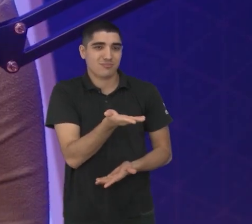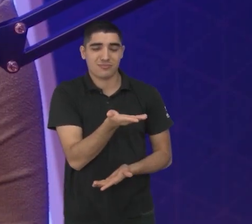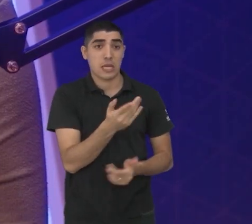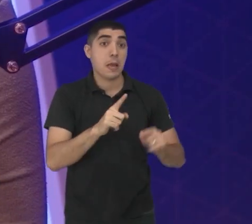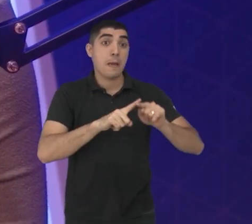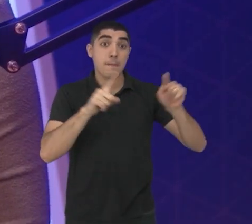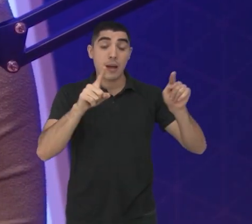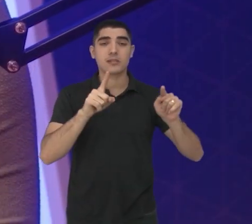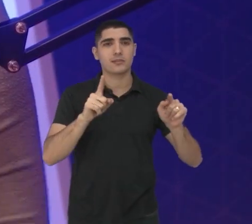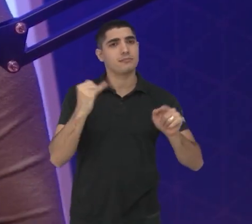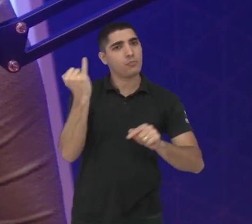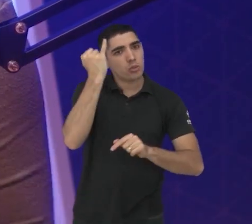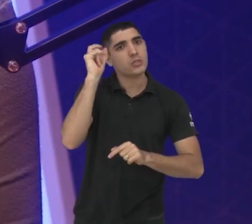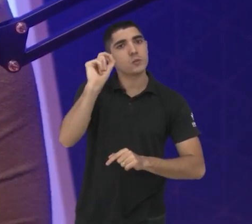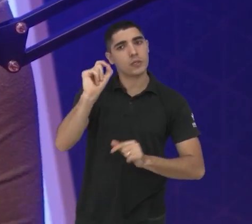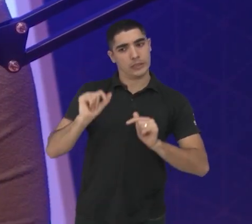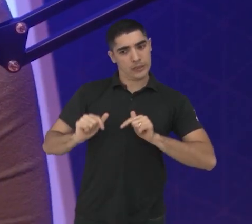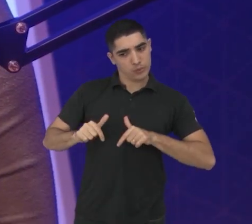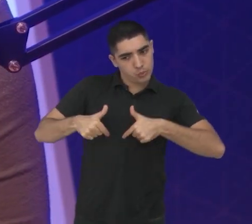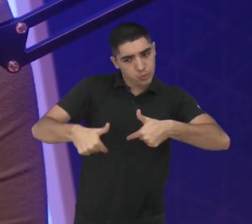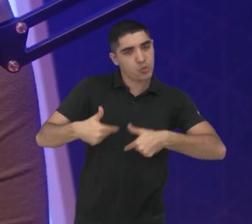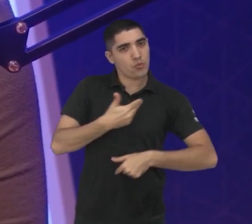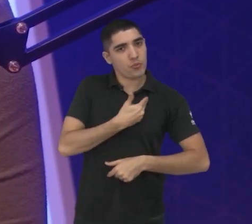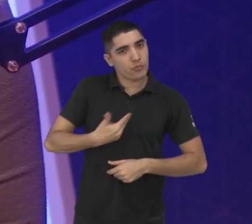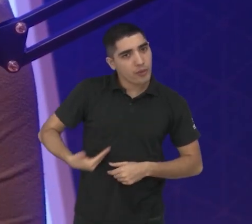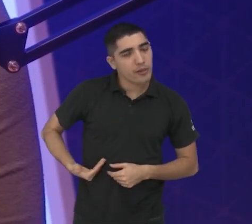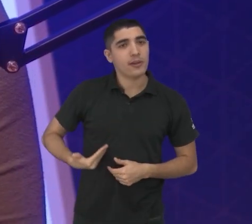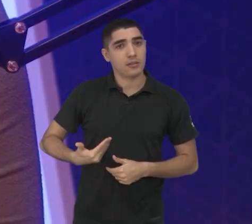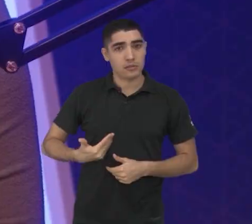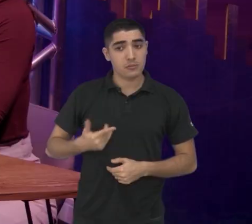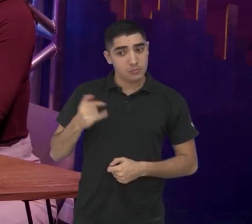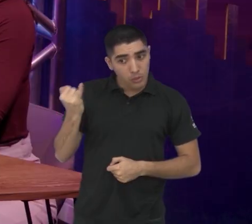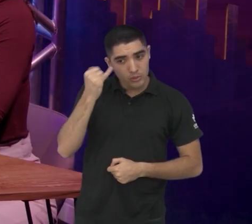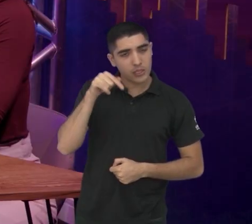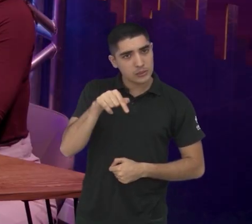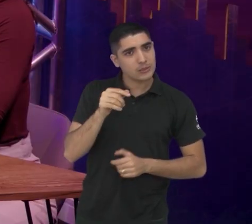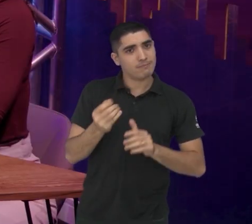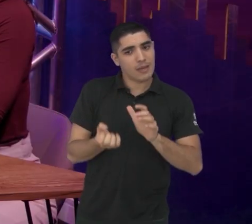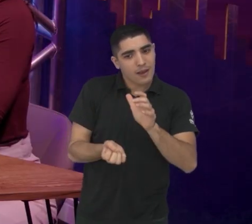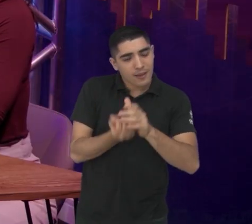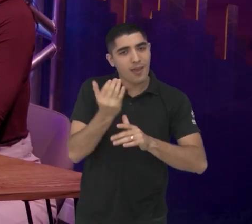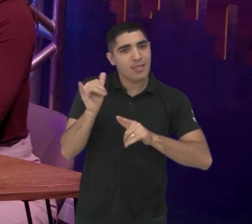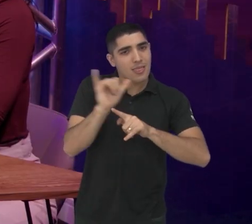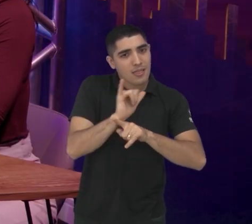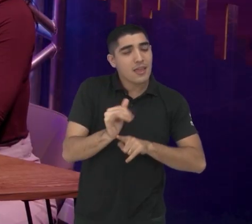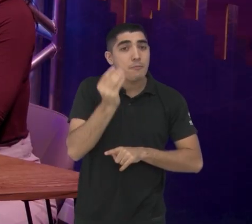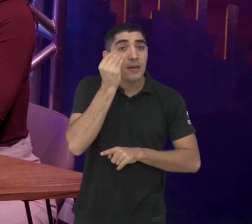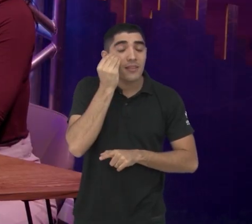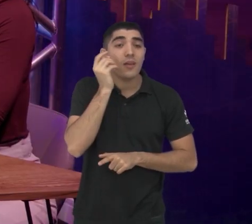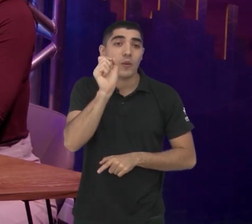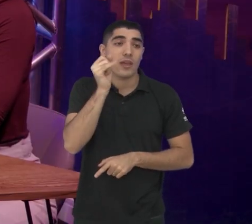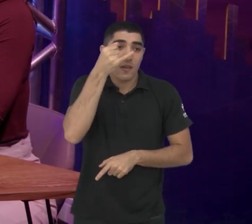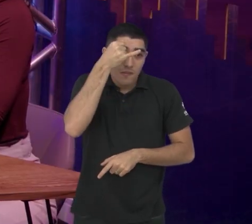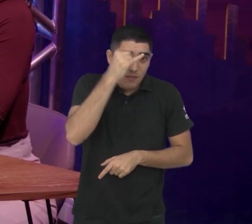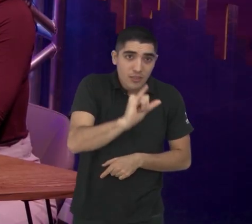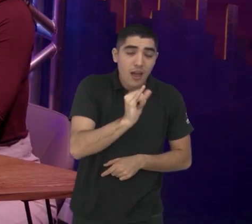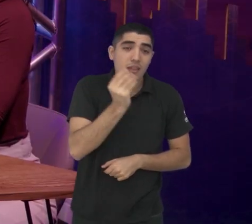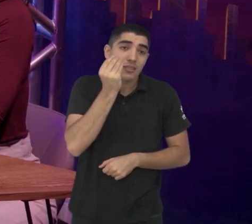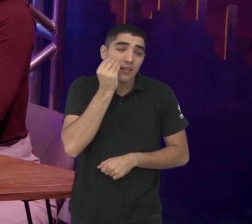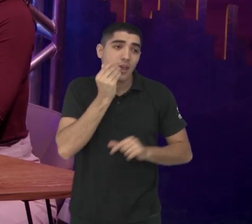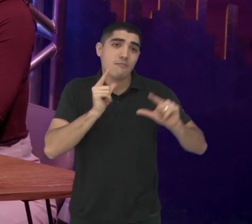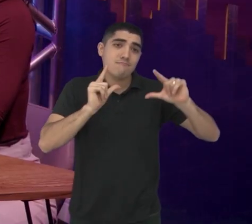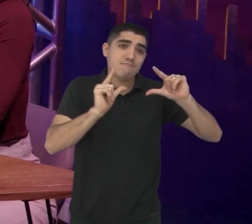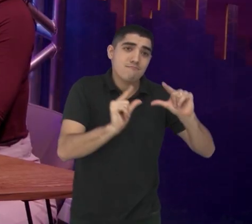que ações, políticas públicas também existem. De forma a tentar, então, precaver e